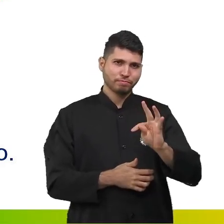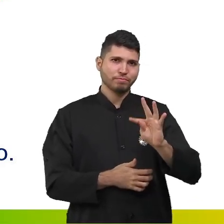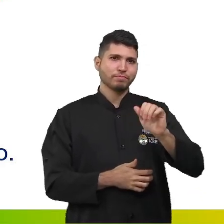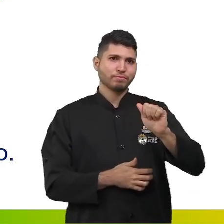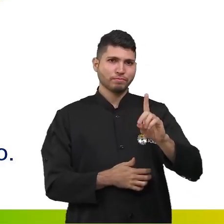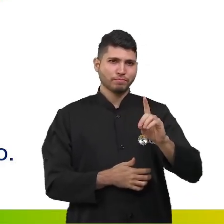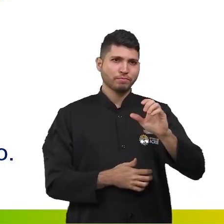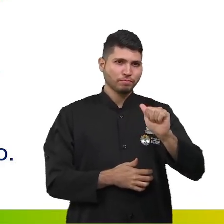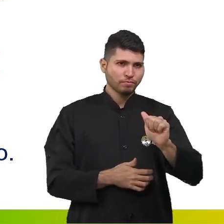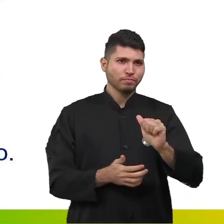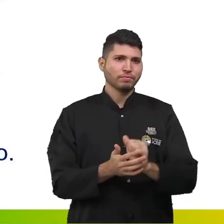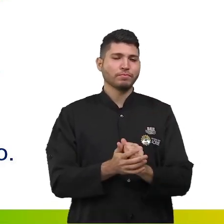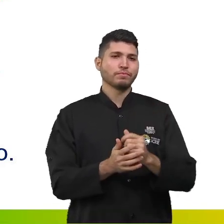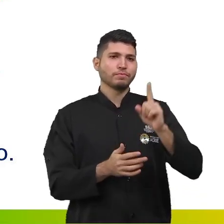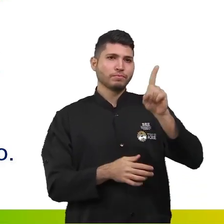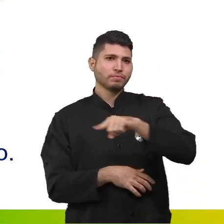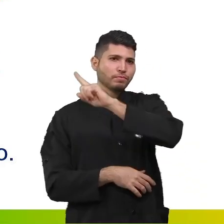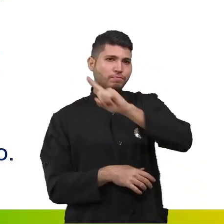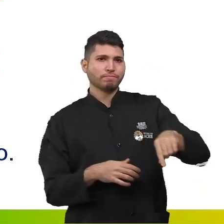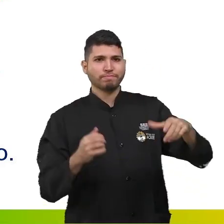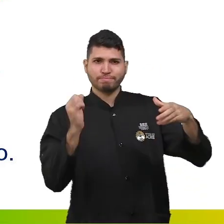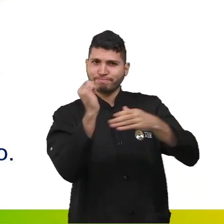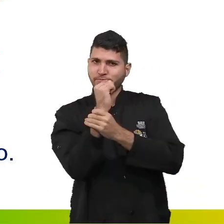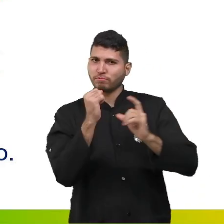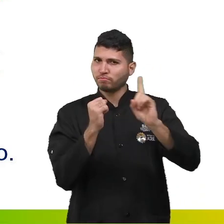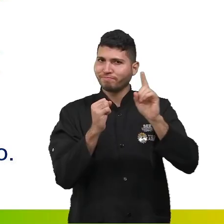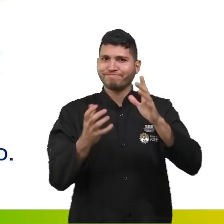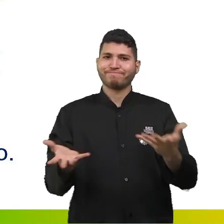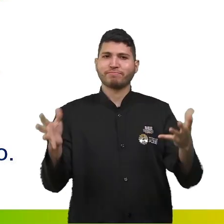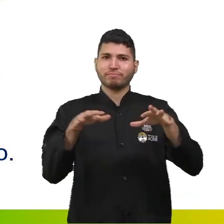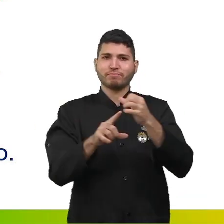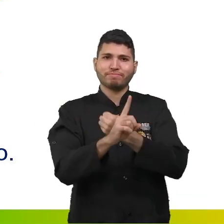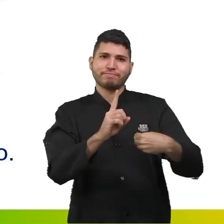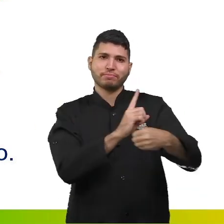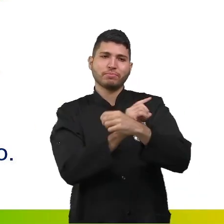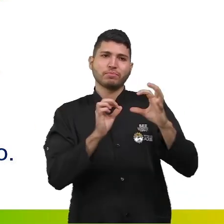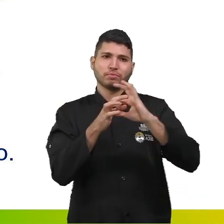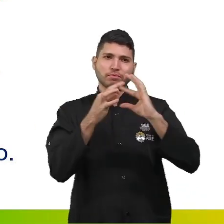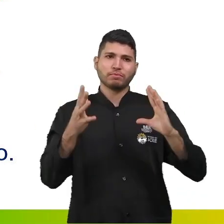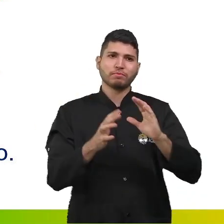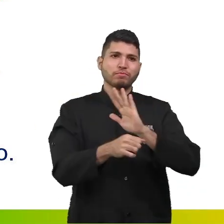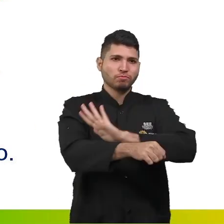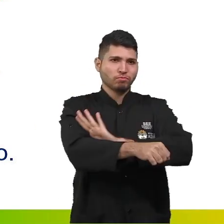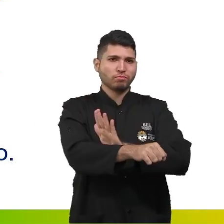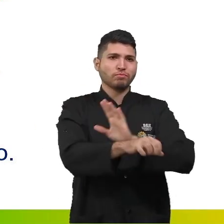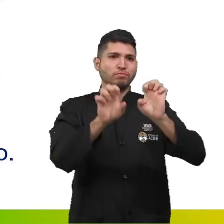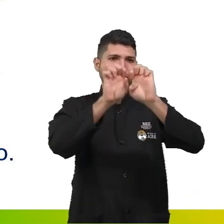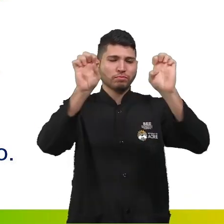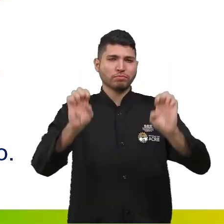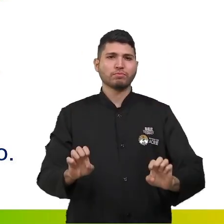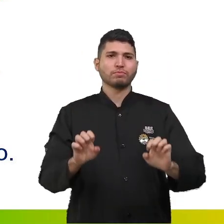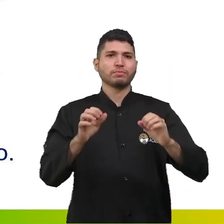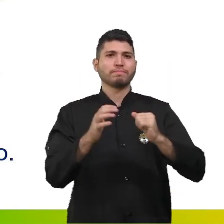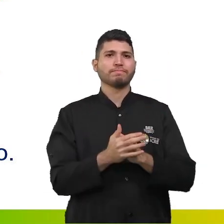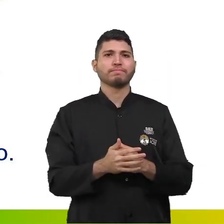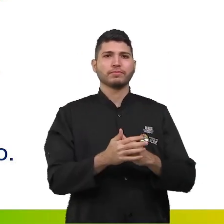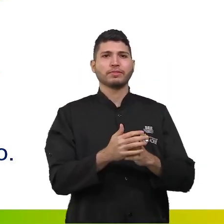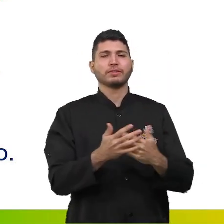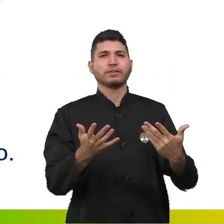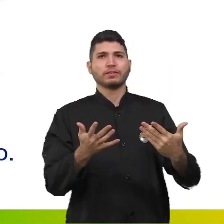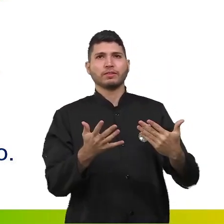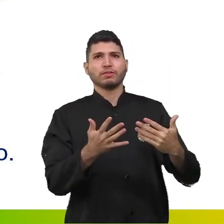inclusão social aos libertos. E o racismo estrutural é uma grande